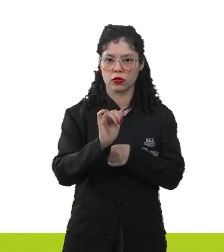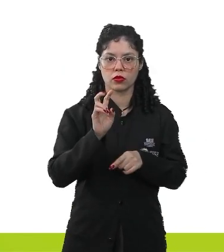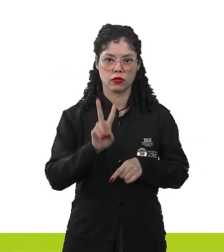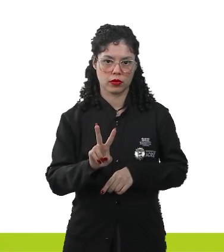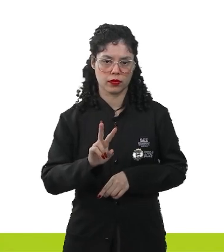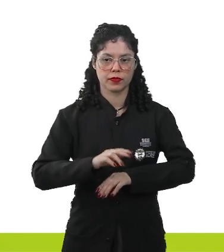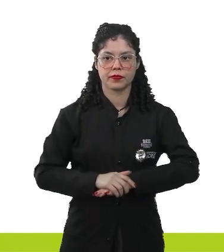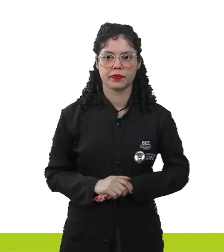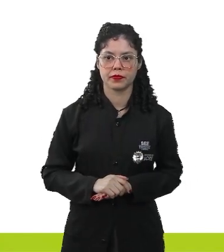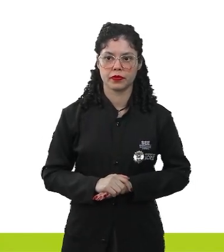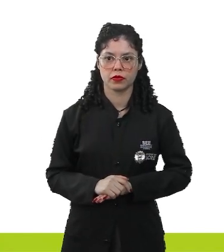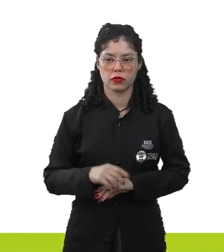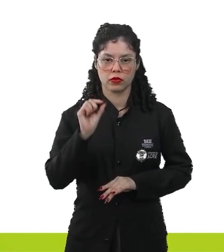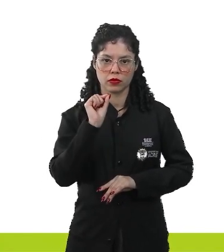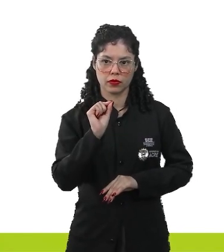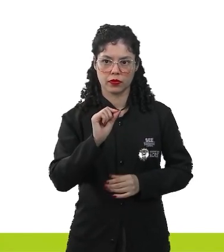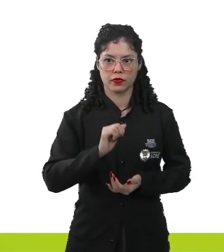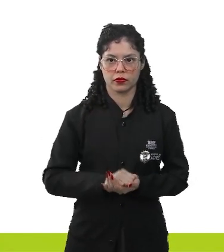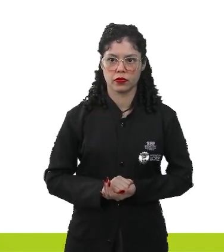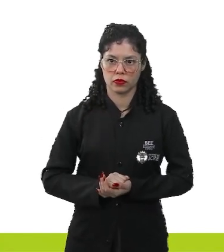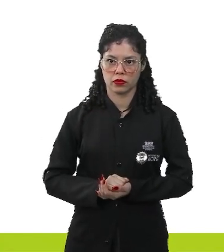vértice, que é